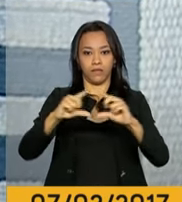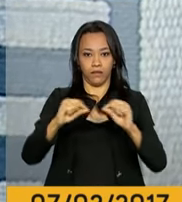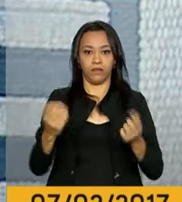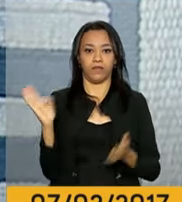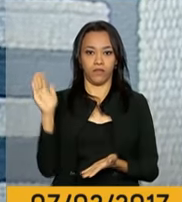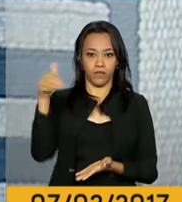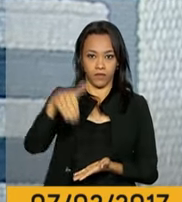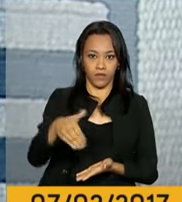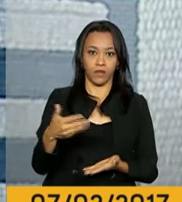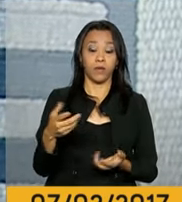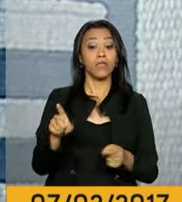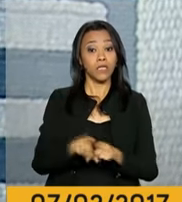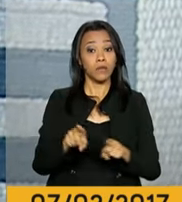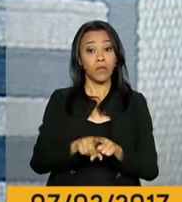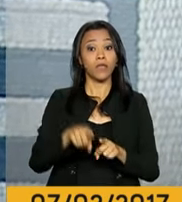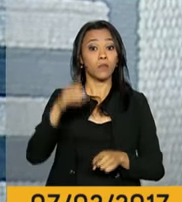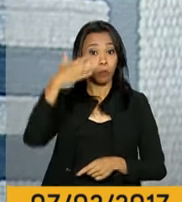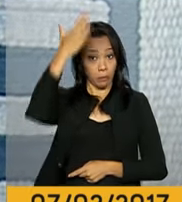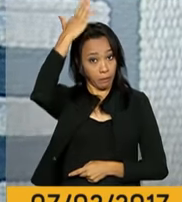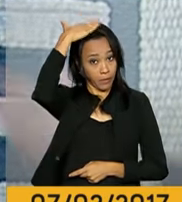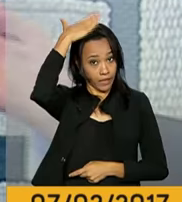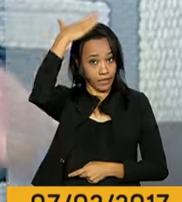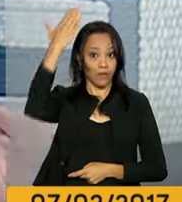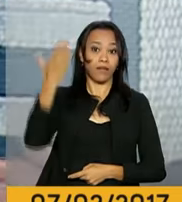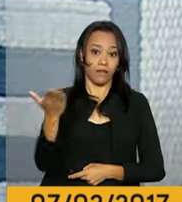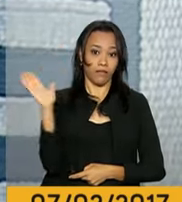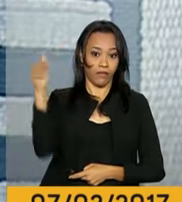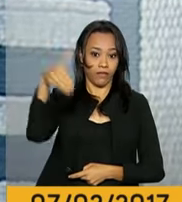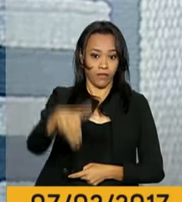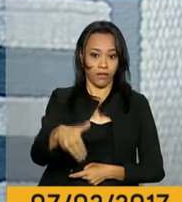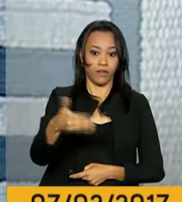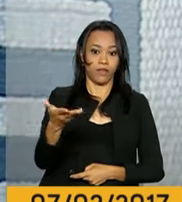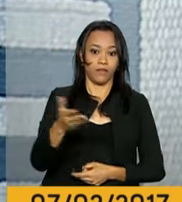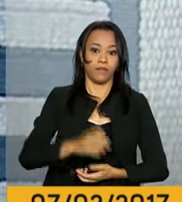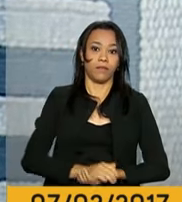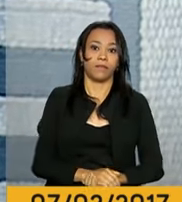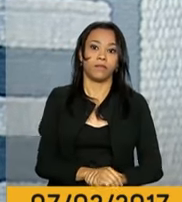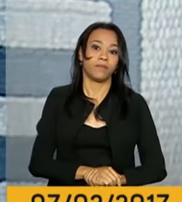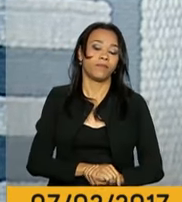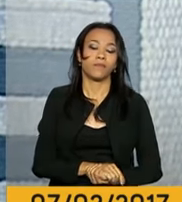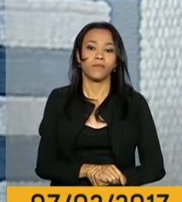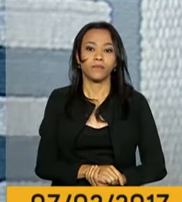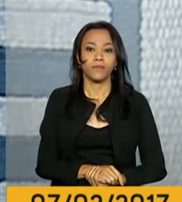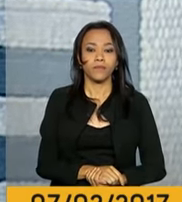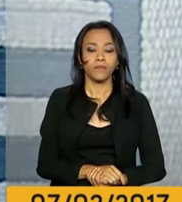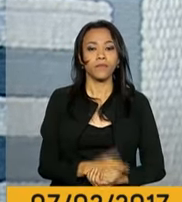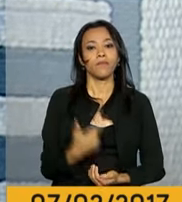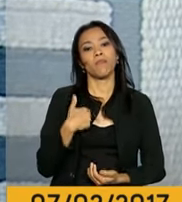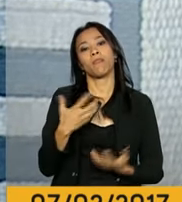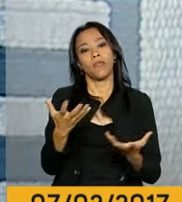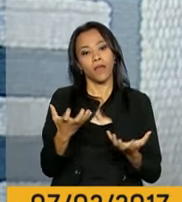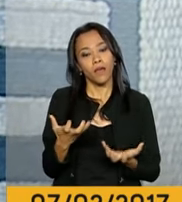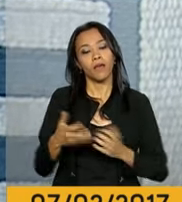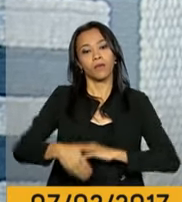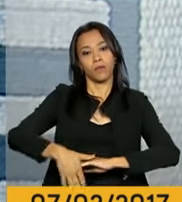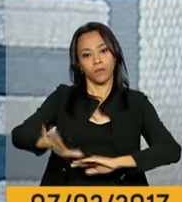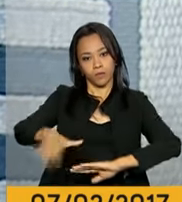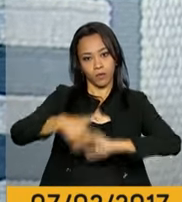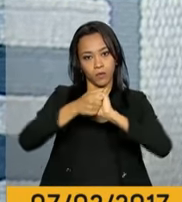aí do Paraná aí do Paraná Beto Richa é claro quero cumprimentar